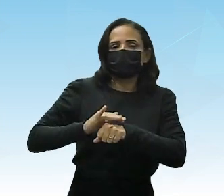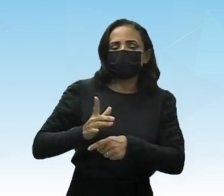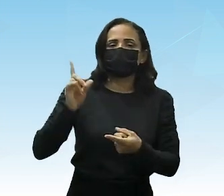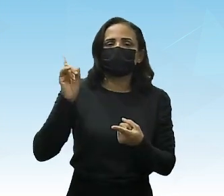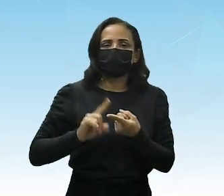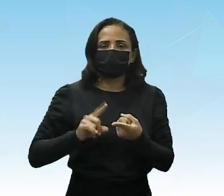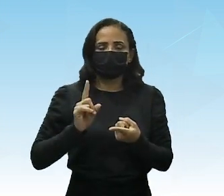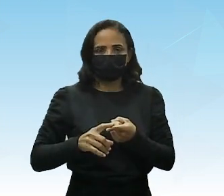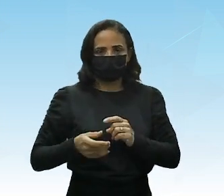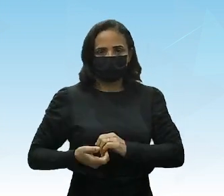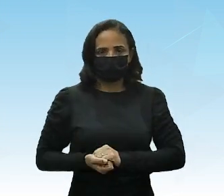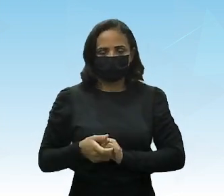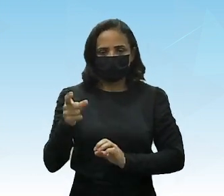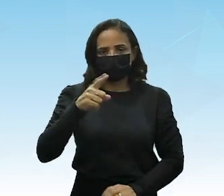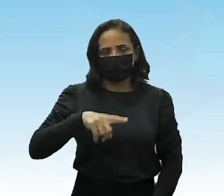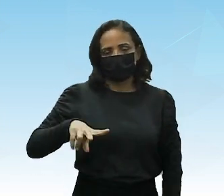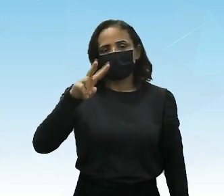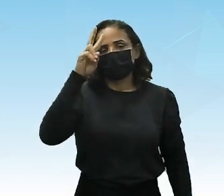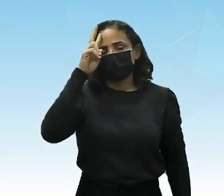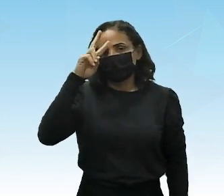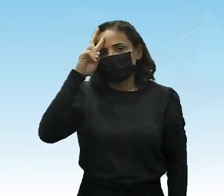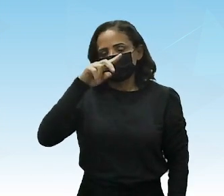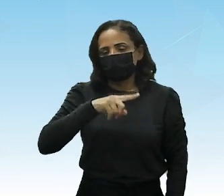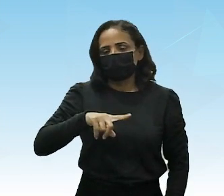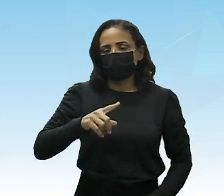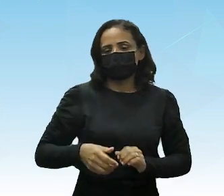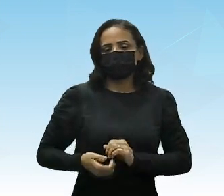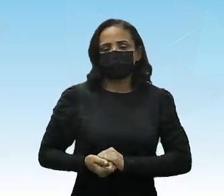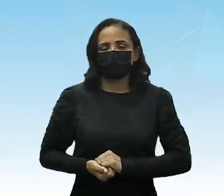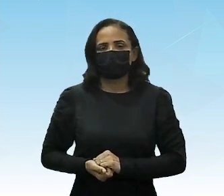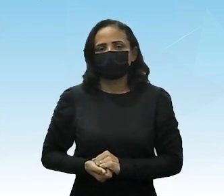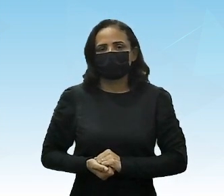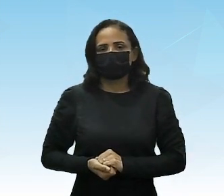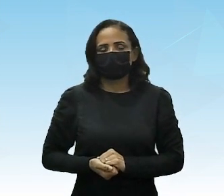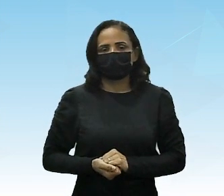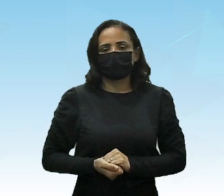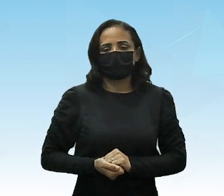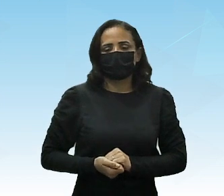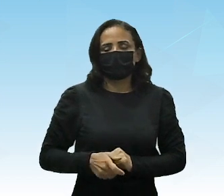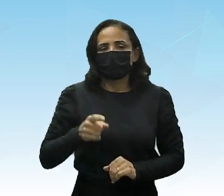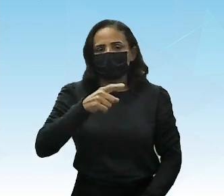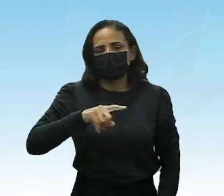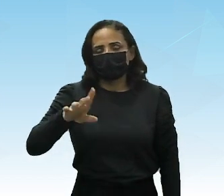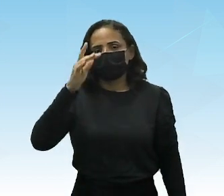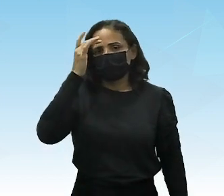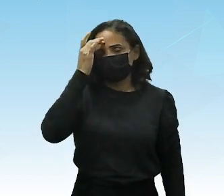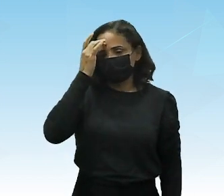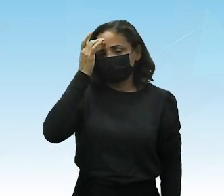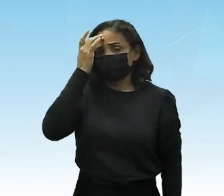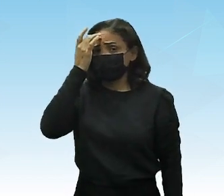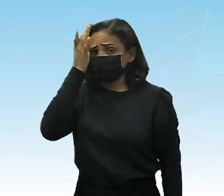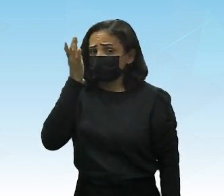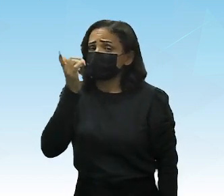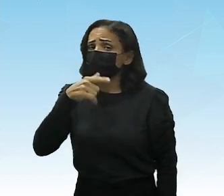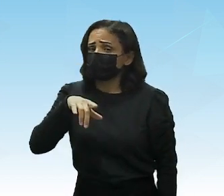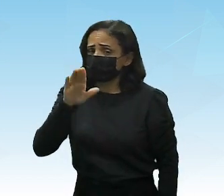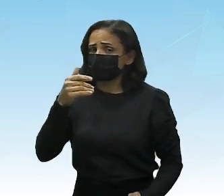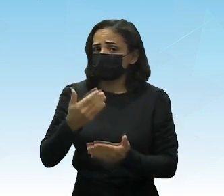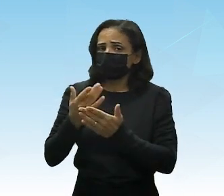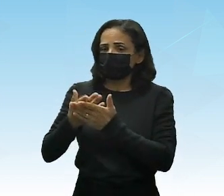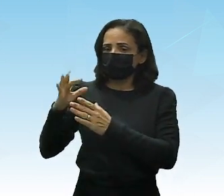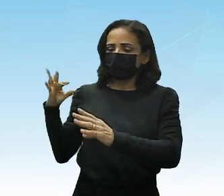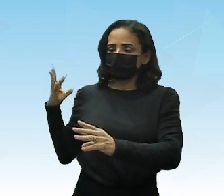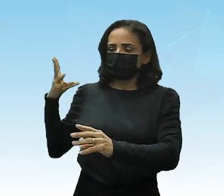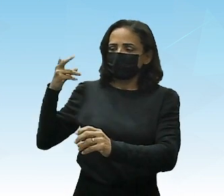você lembra de tudo isso, ó, a gente volta para a questão. Aí vê como é que fica mais fácil. Depois que eu lembrei tudo isso para vocês.